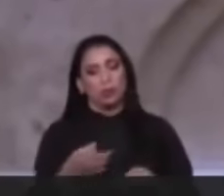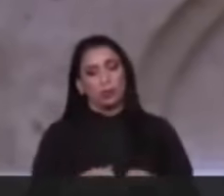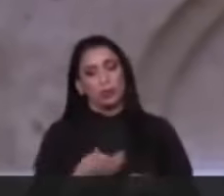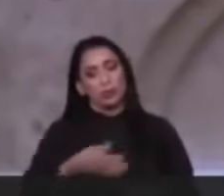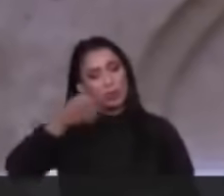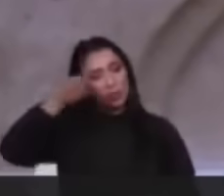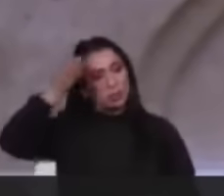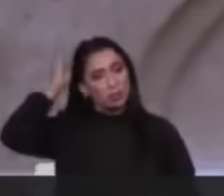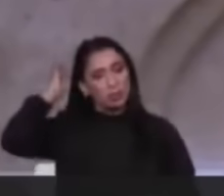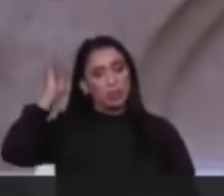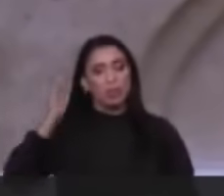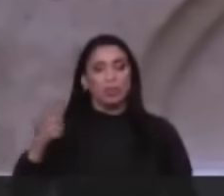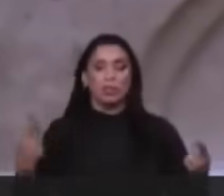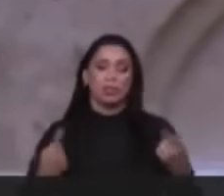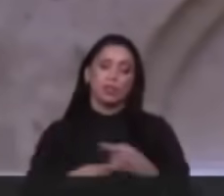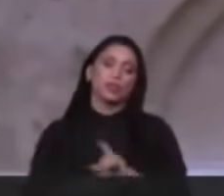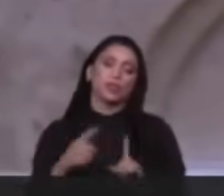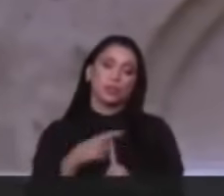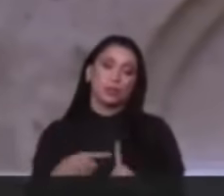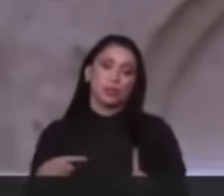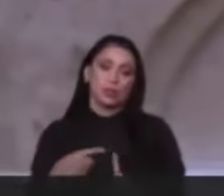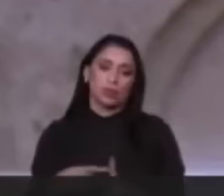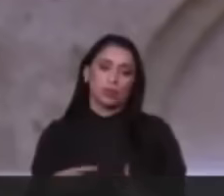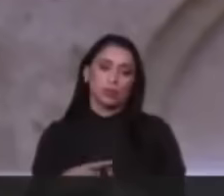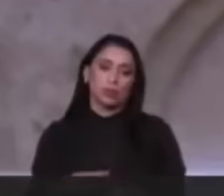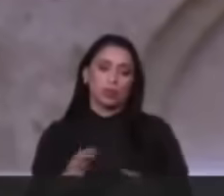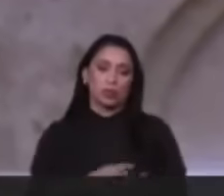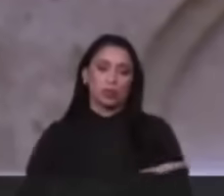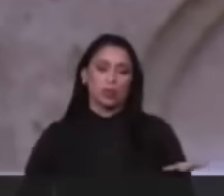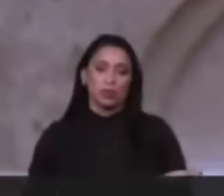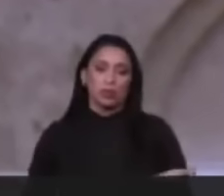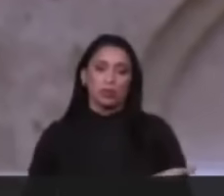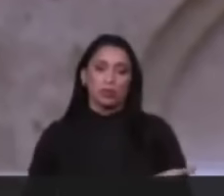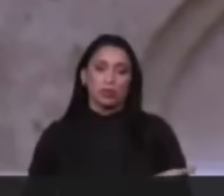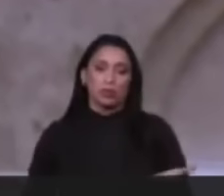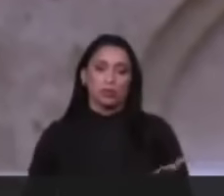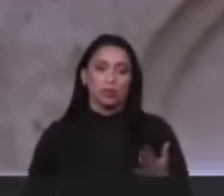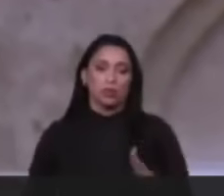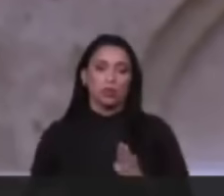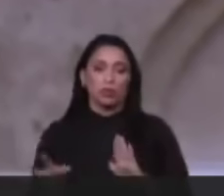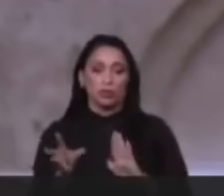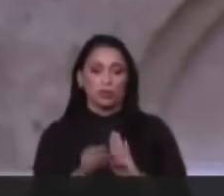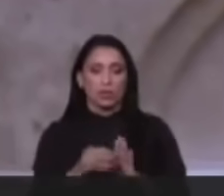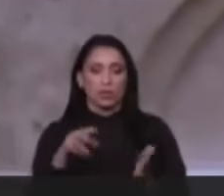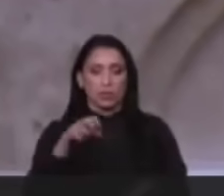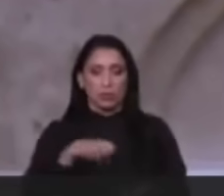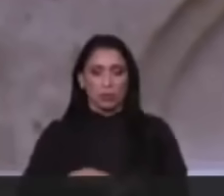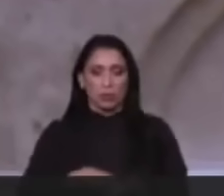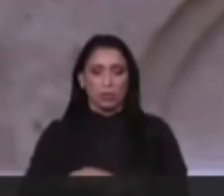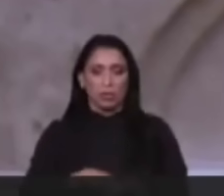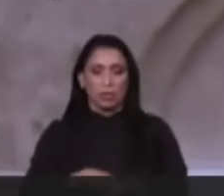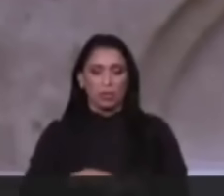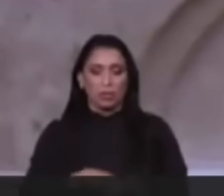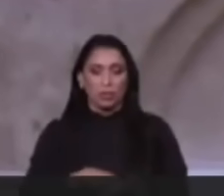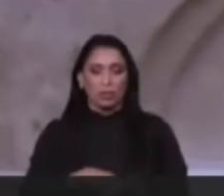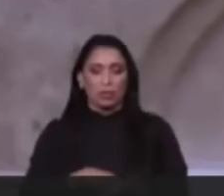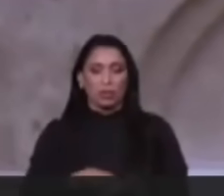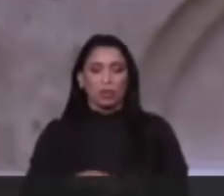Zanin, que divergiu parcialmente do relator, fixando a pena